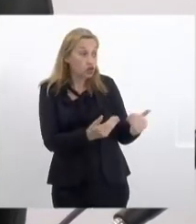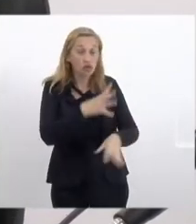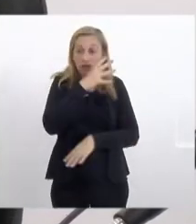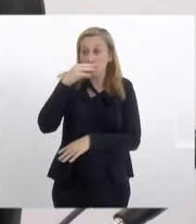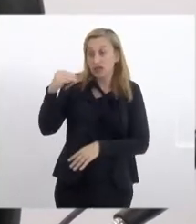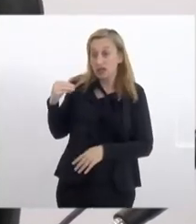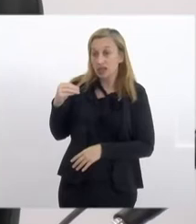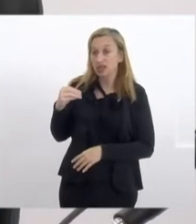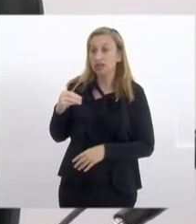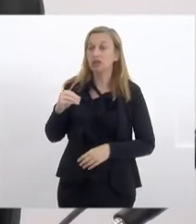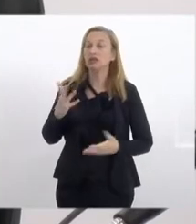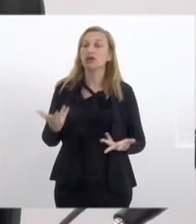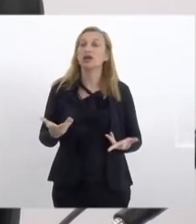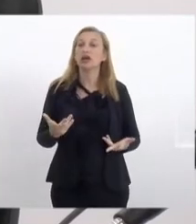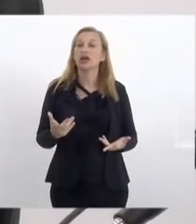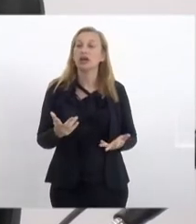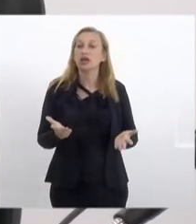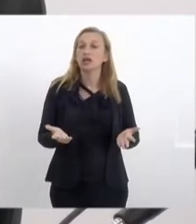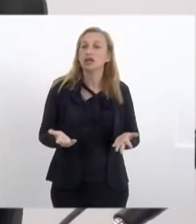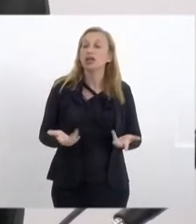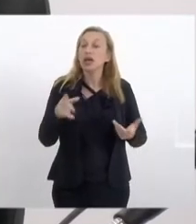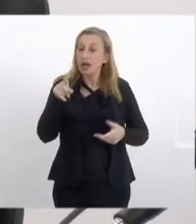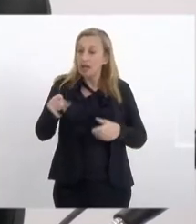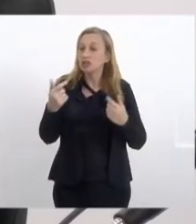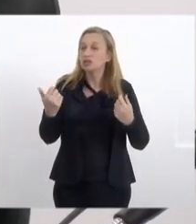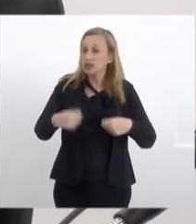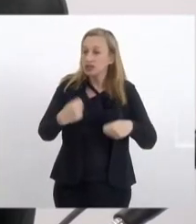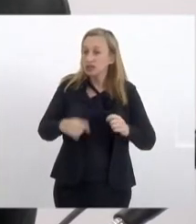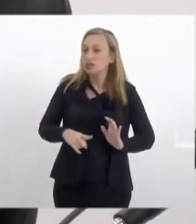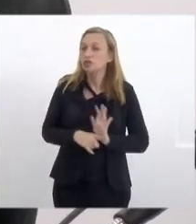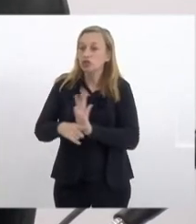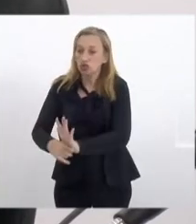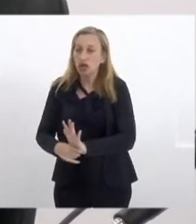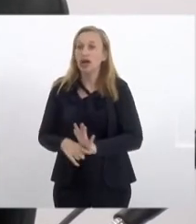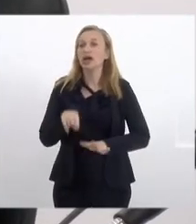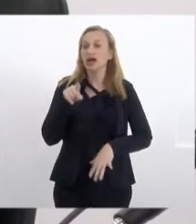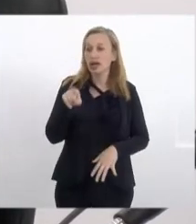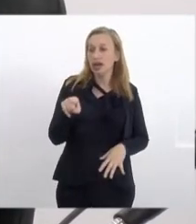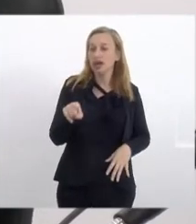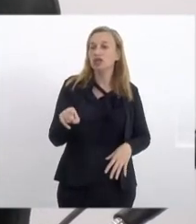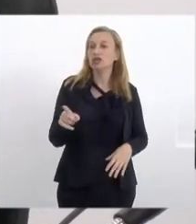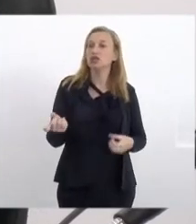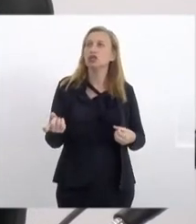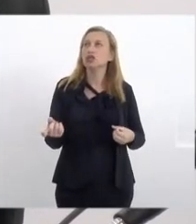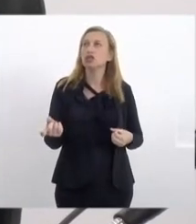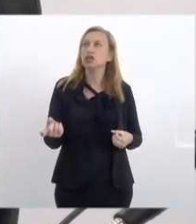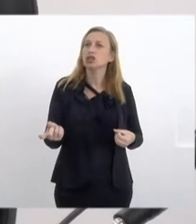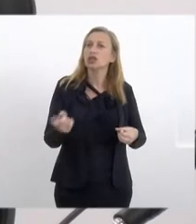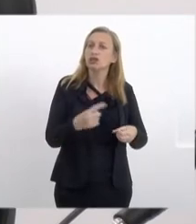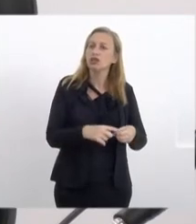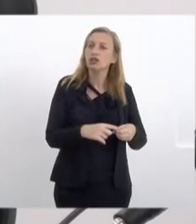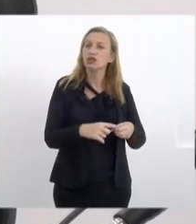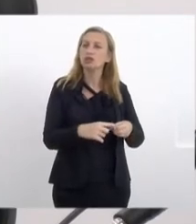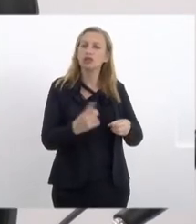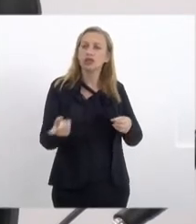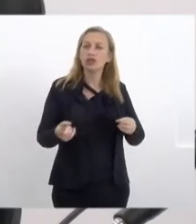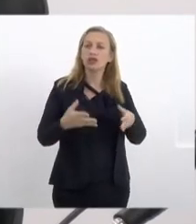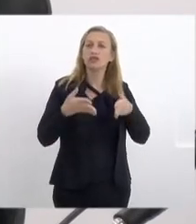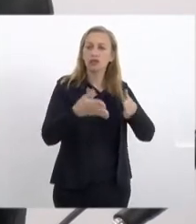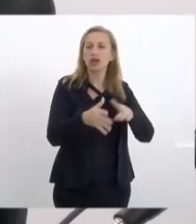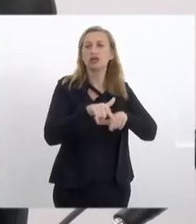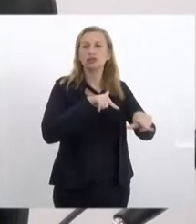de vulnerabilidade, enfim, é a eles que a gente tem que servir, então é a eles que a gente volta e direciona o nosso trabalho, o nosso